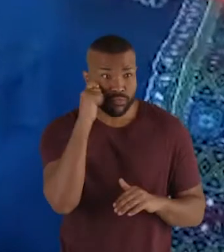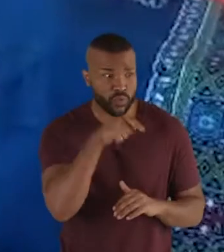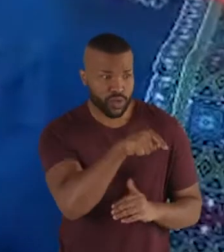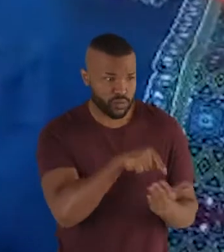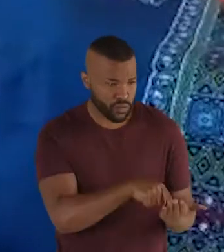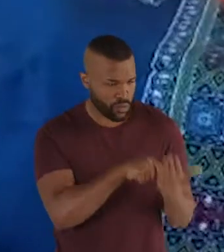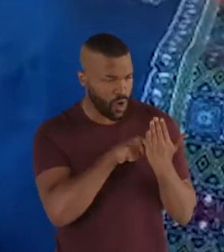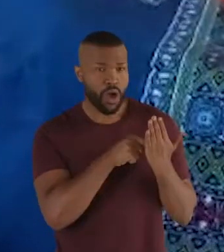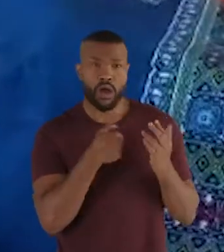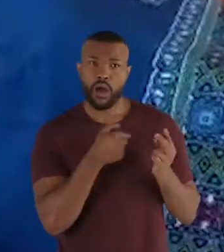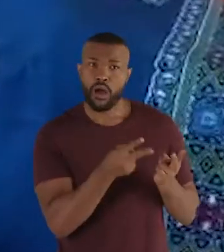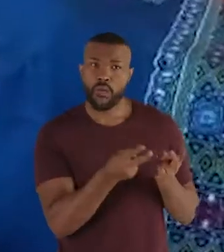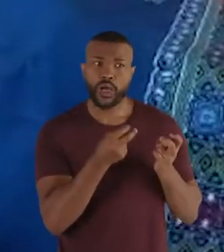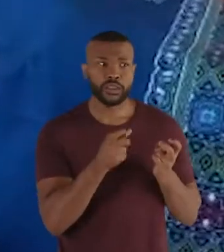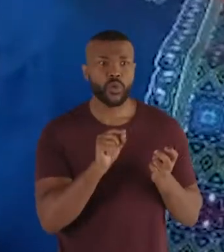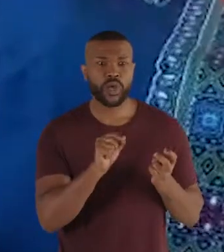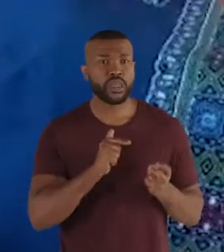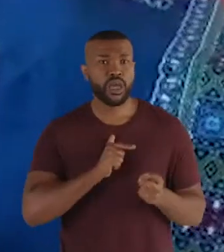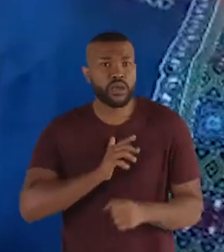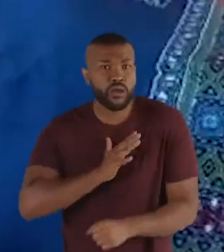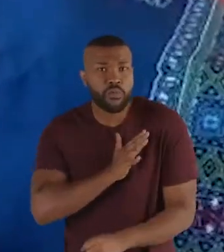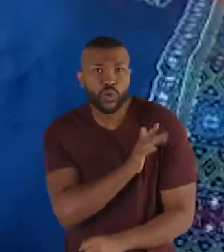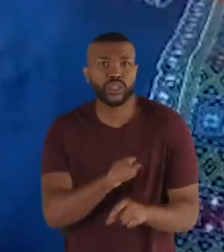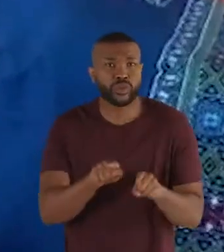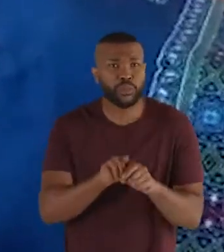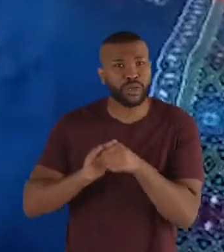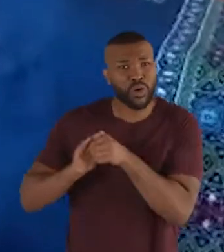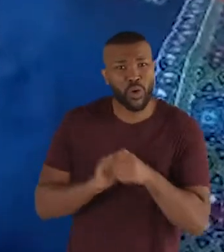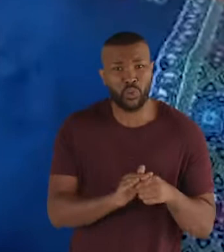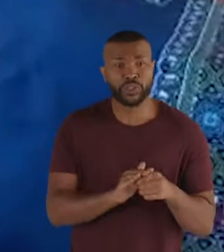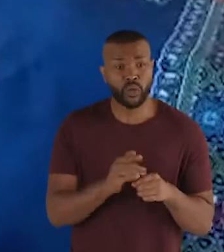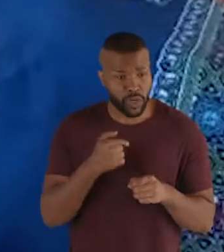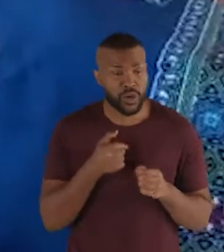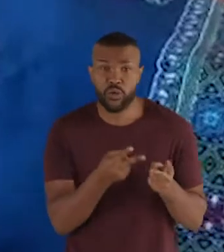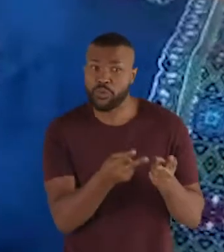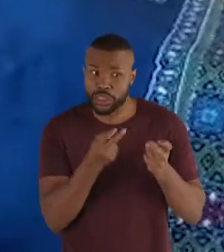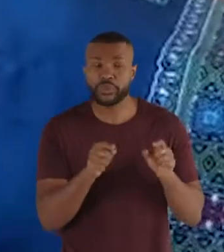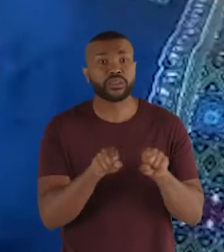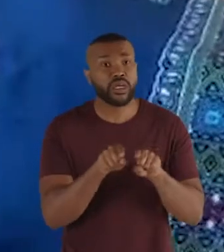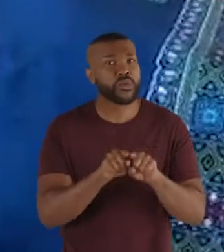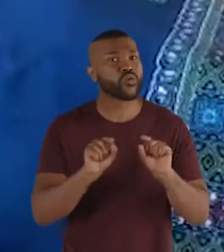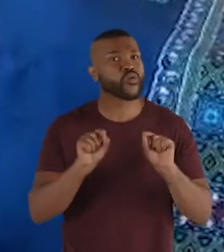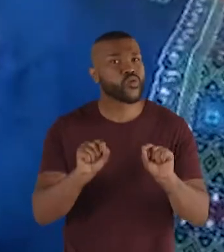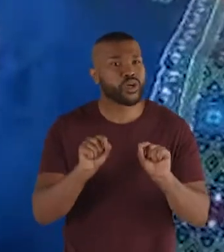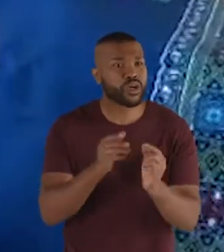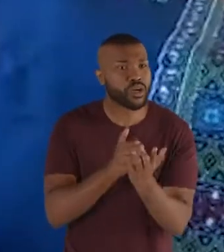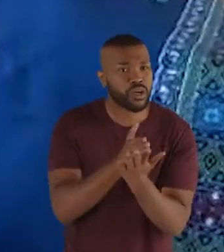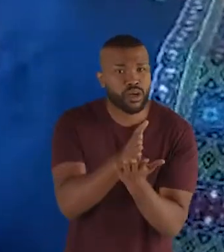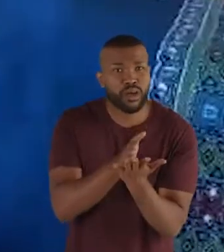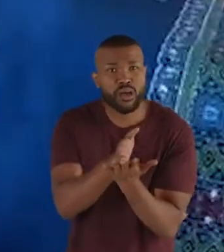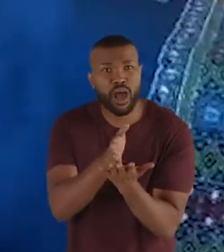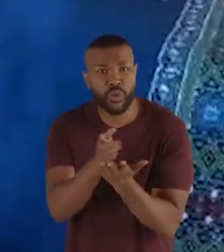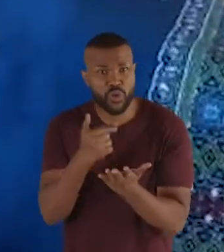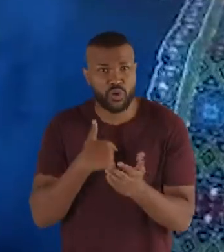movimento negro me fez enxergar o preconceito e a opressão. Me fez enxergar também